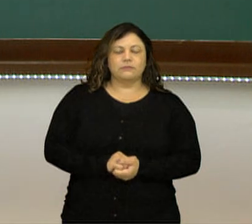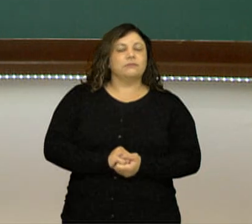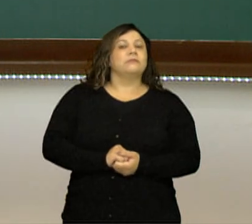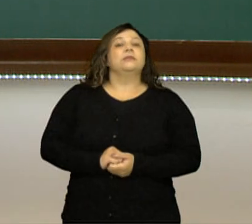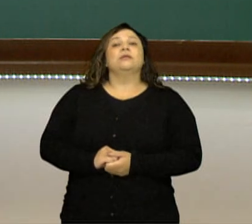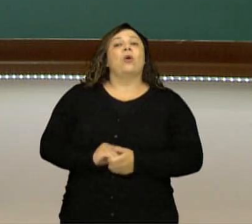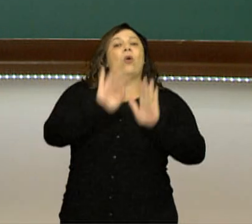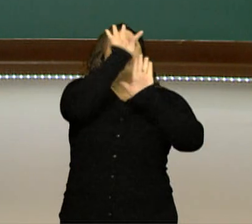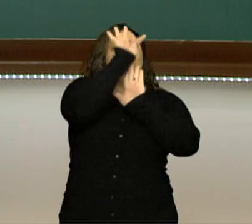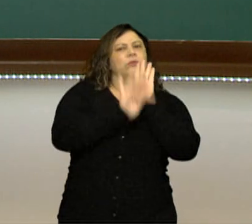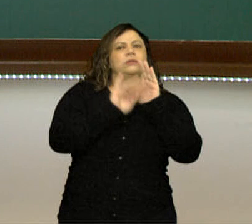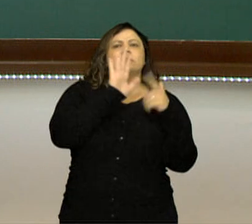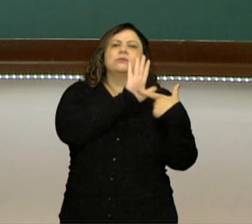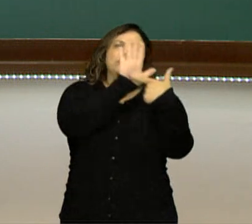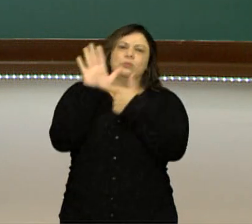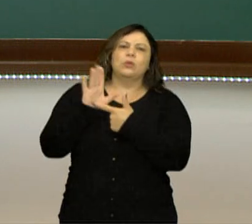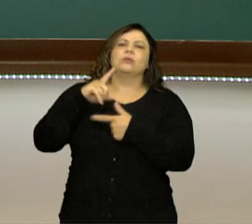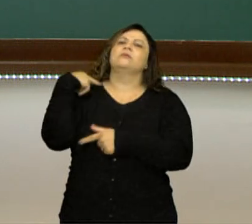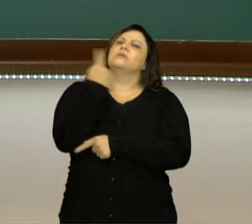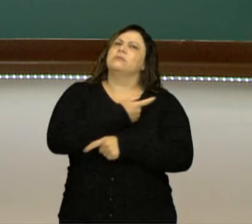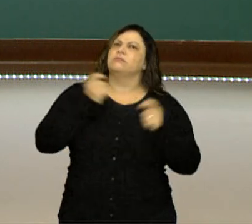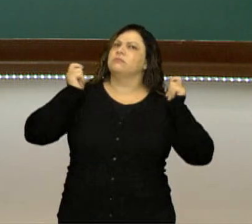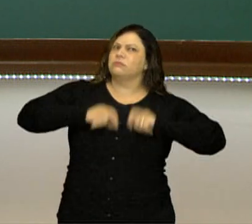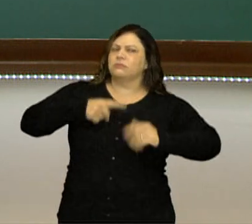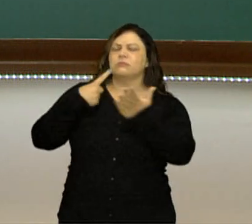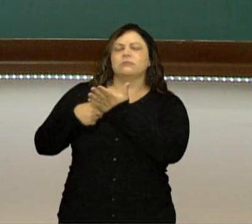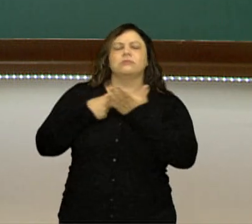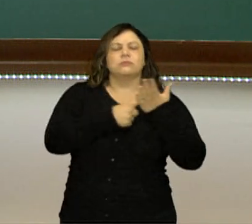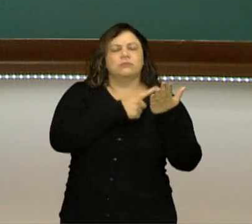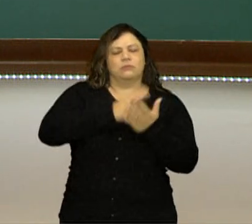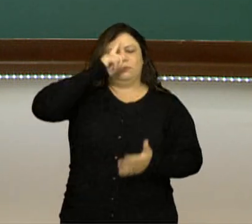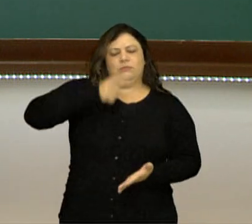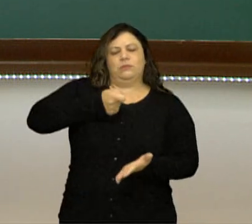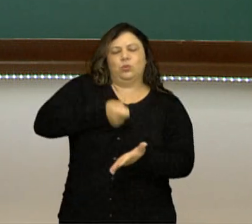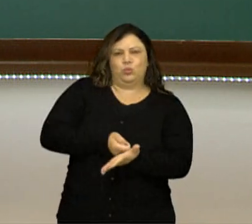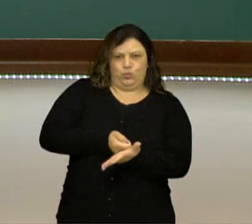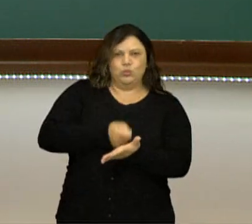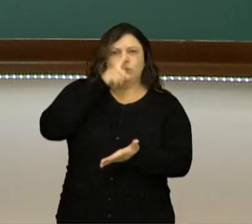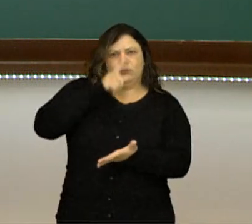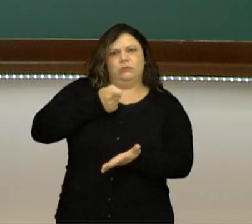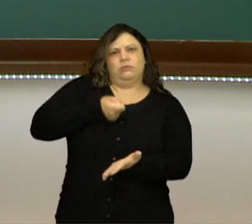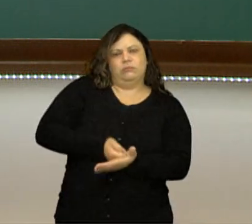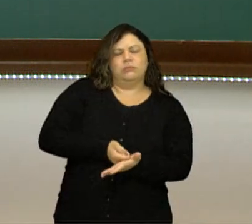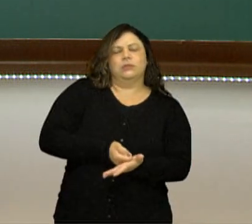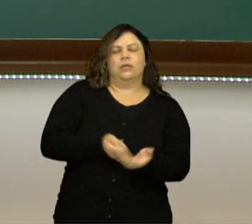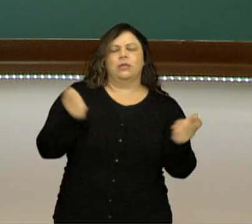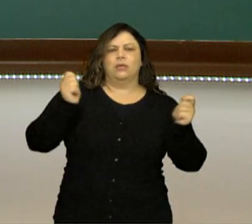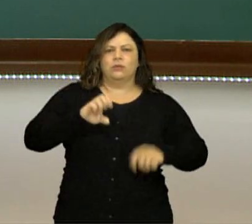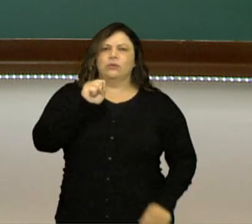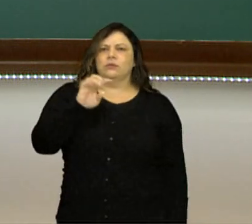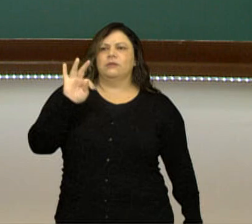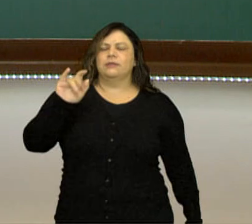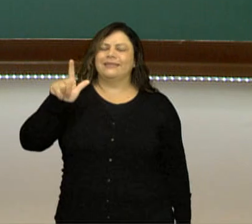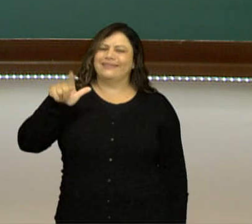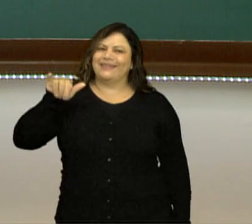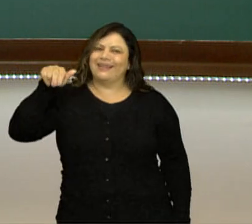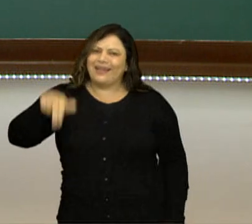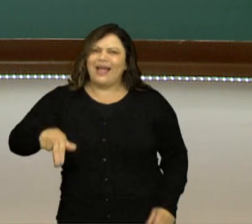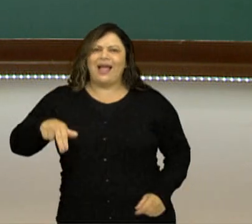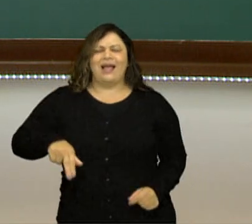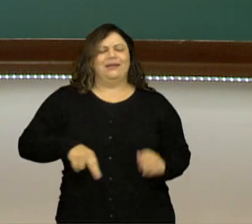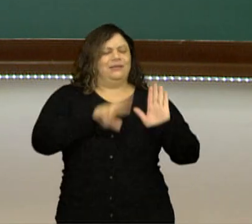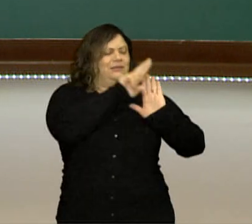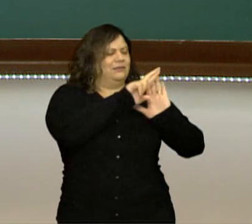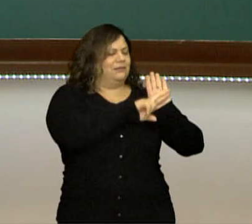O texto mostra que nós estamos tratando de uma ditadura. Um ditador, Stalin, que dita as regras como tudo